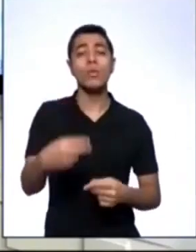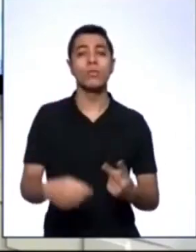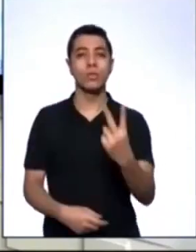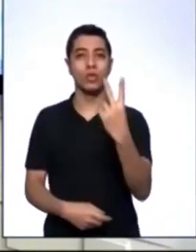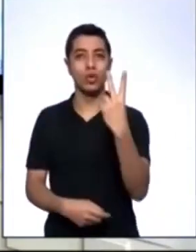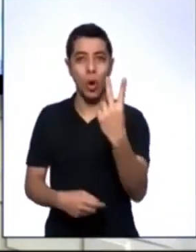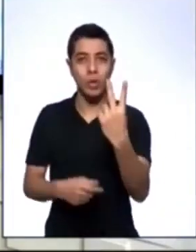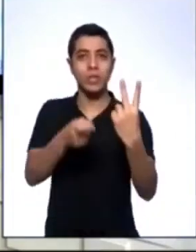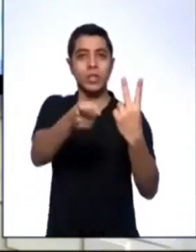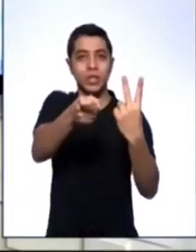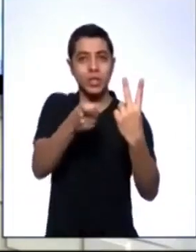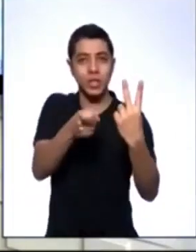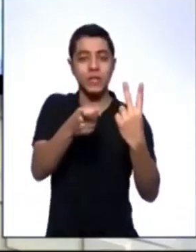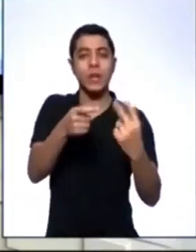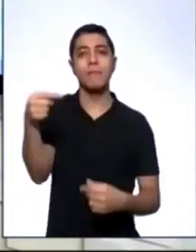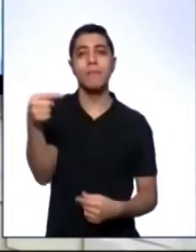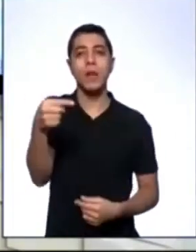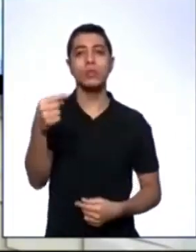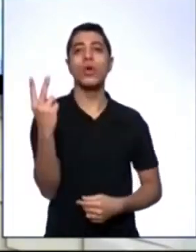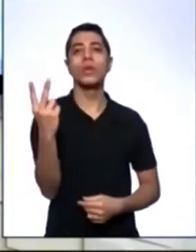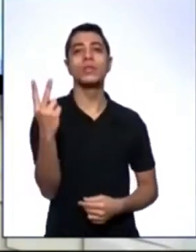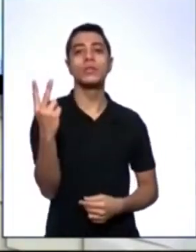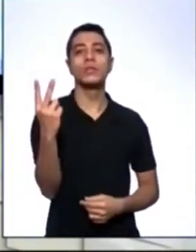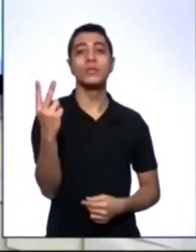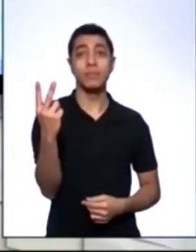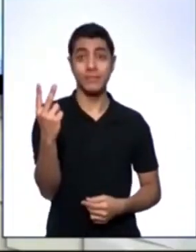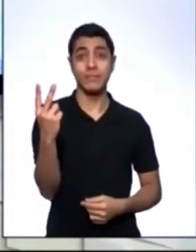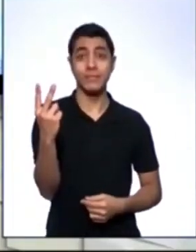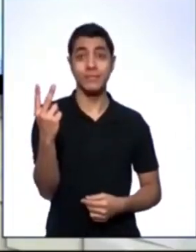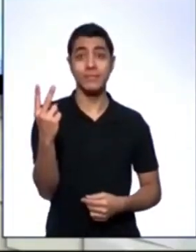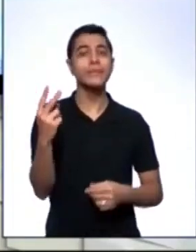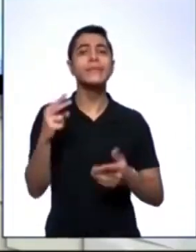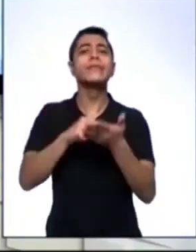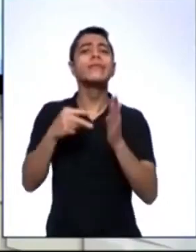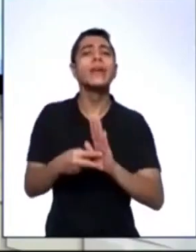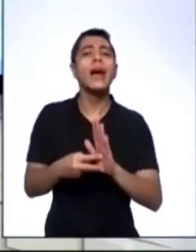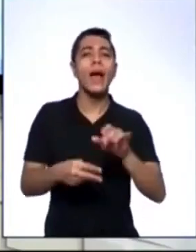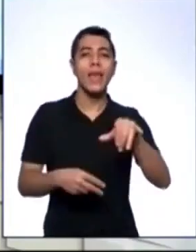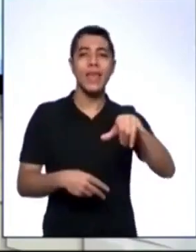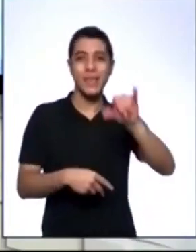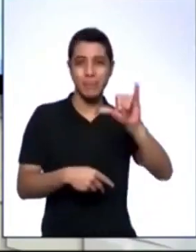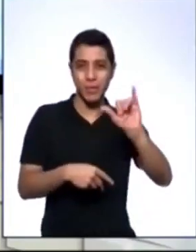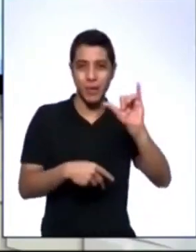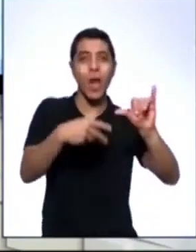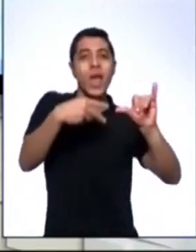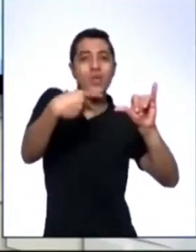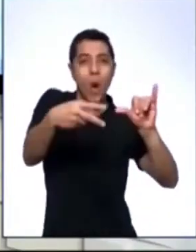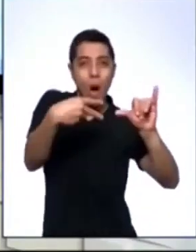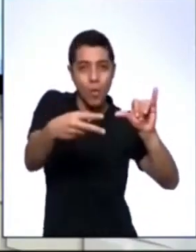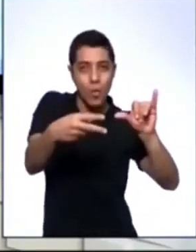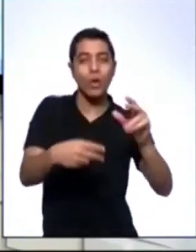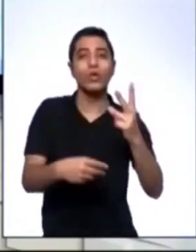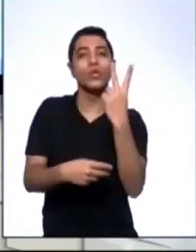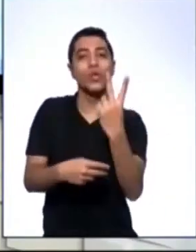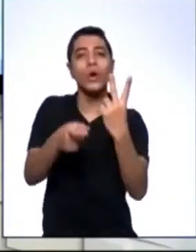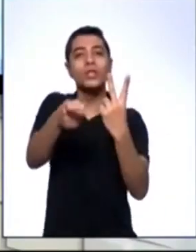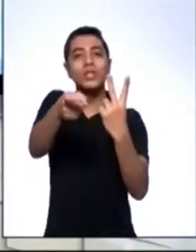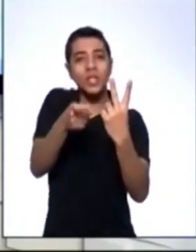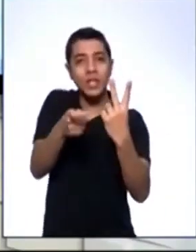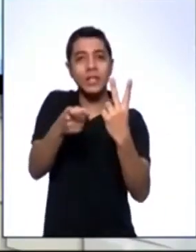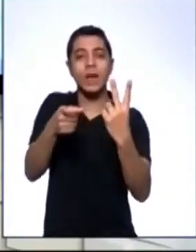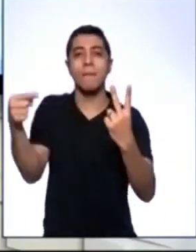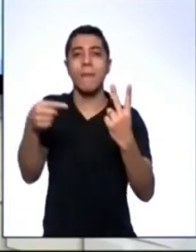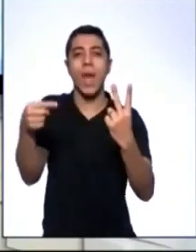o uma função do primeiro grau y = 2x menos dez como é que faz para desenhar o gráfico